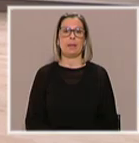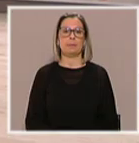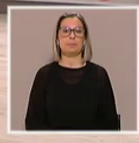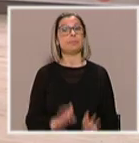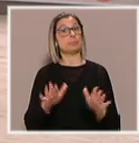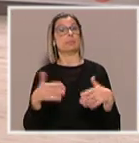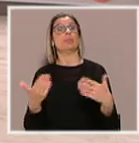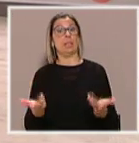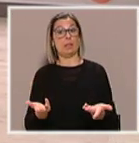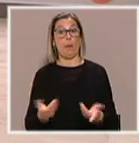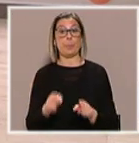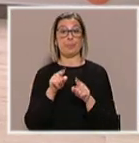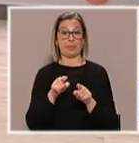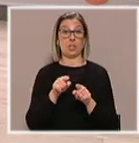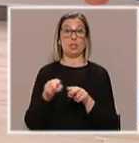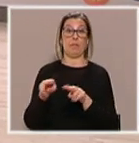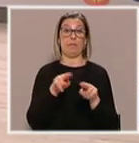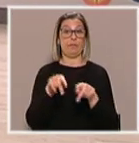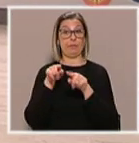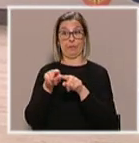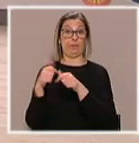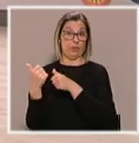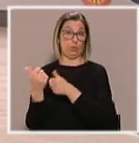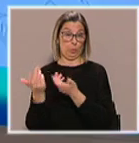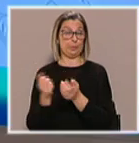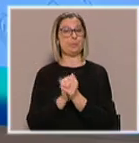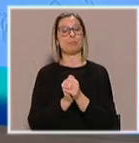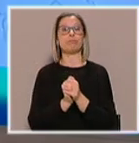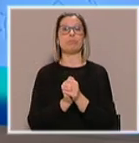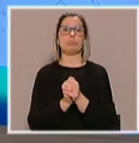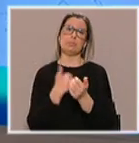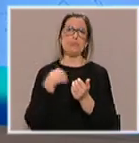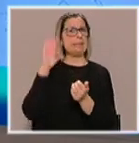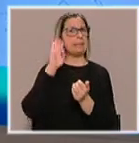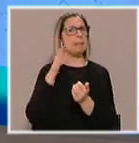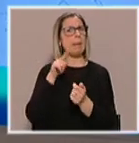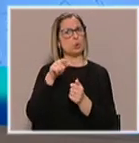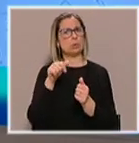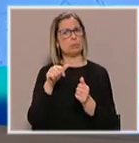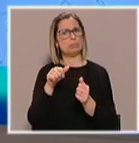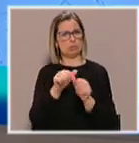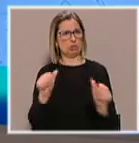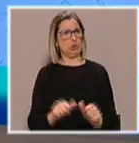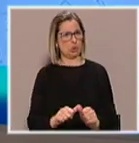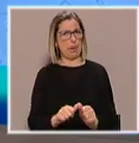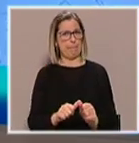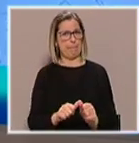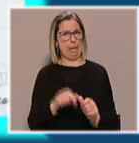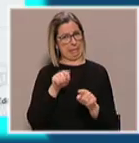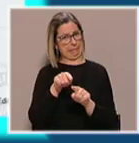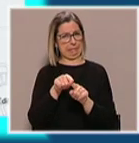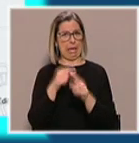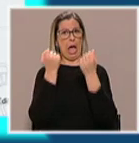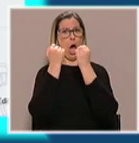Pois bem, então, através da visualização deste vídeo, sabemos já que o sistema nervoso autónomo é